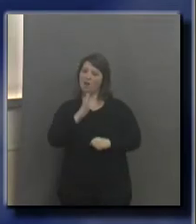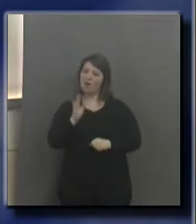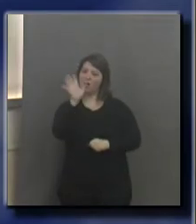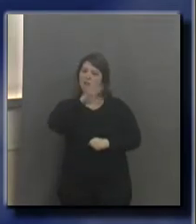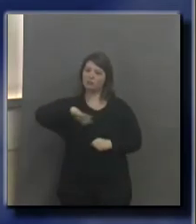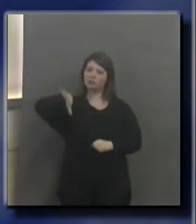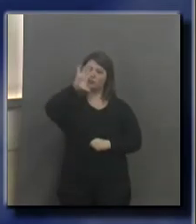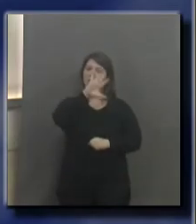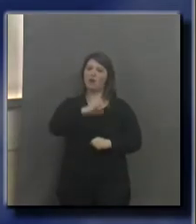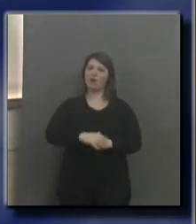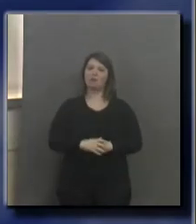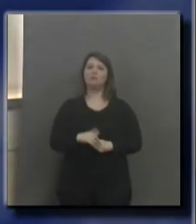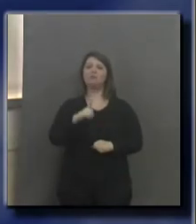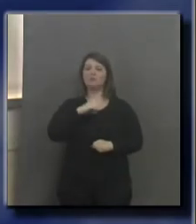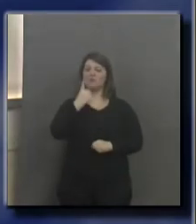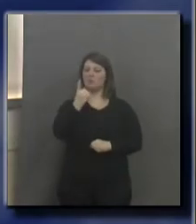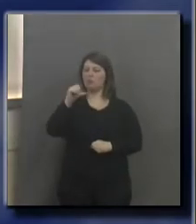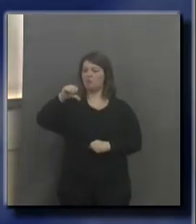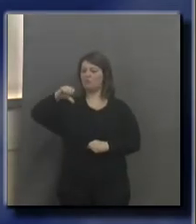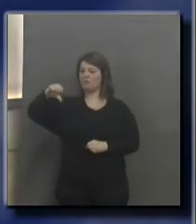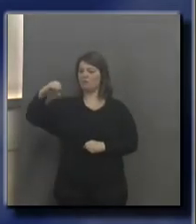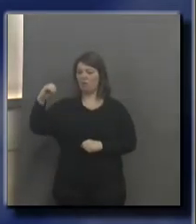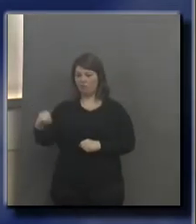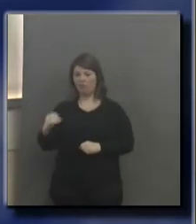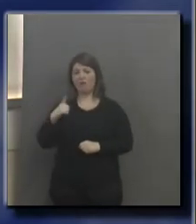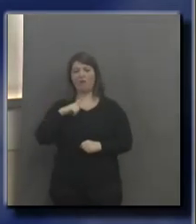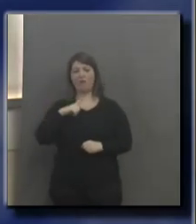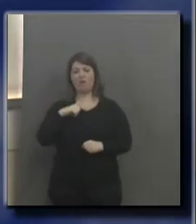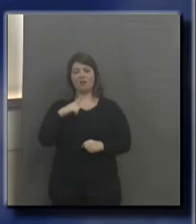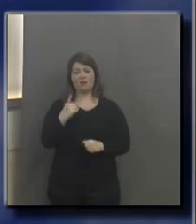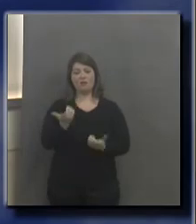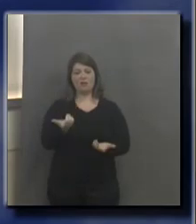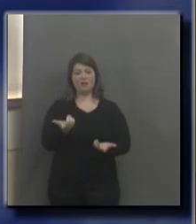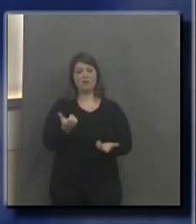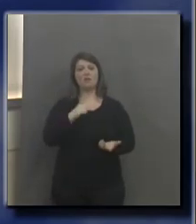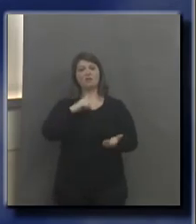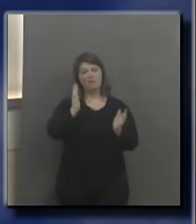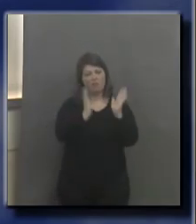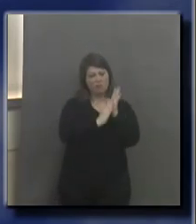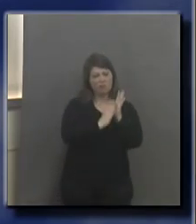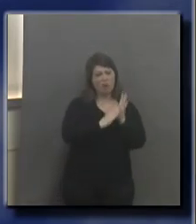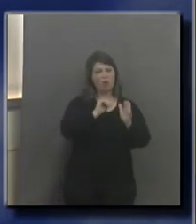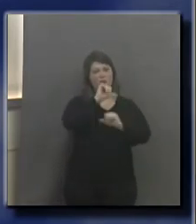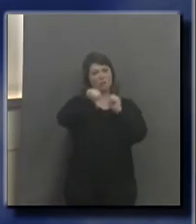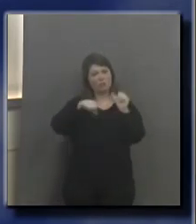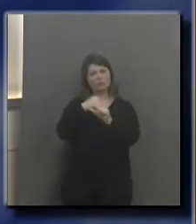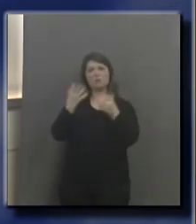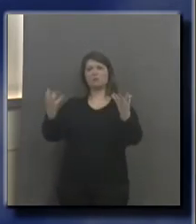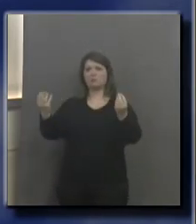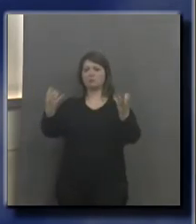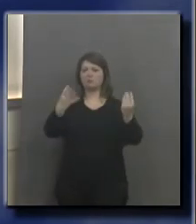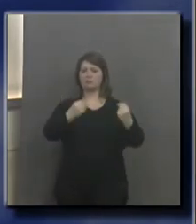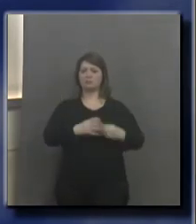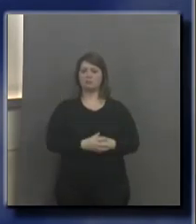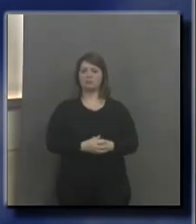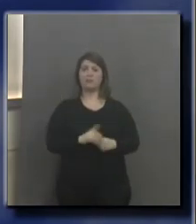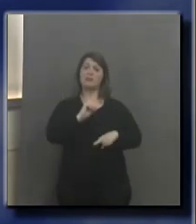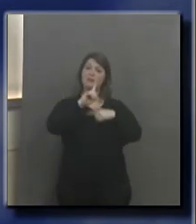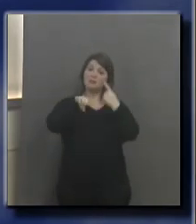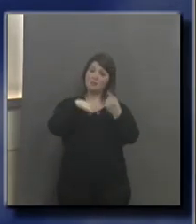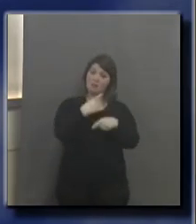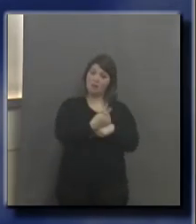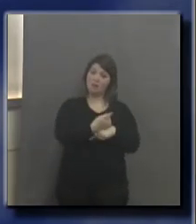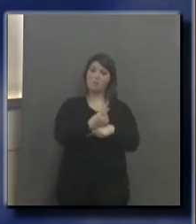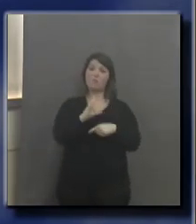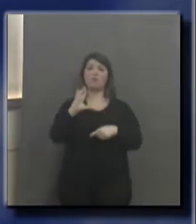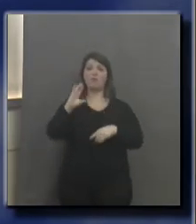uma década de muitas mudanças e de muitas propostas e de muitas discussões. Depois de um